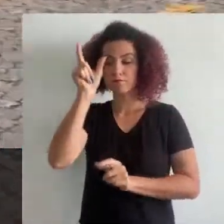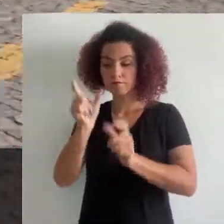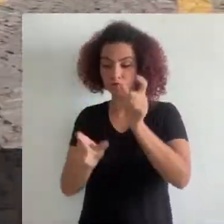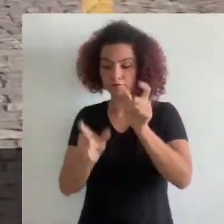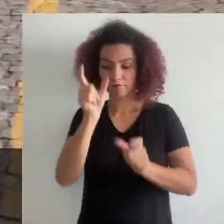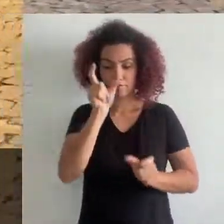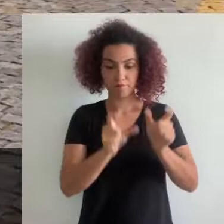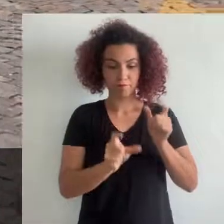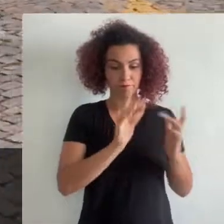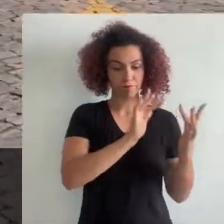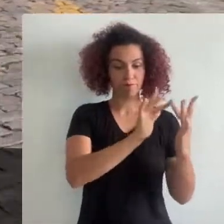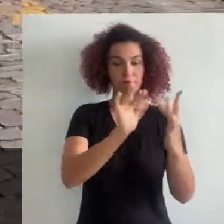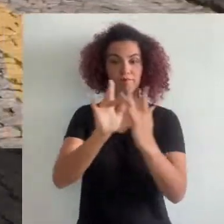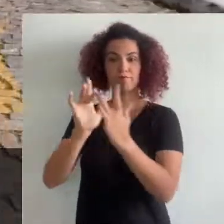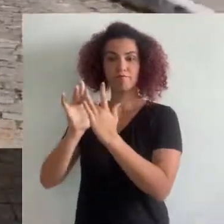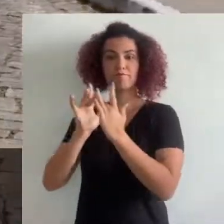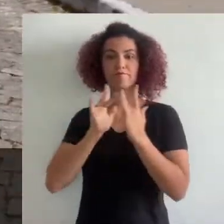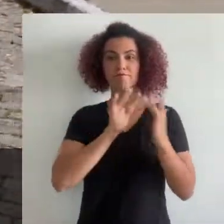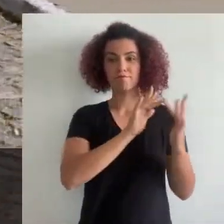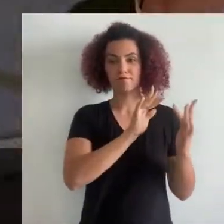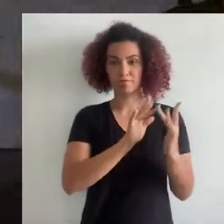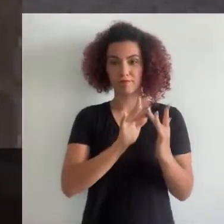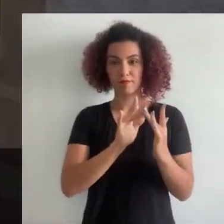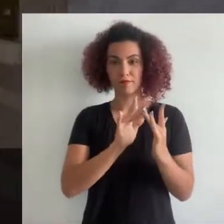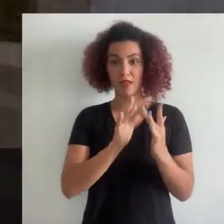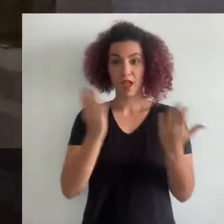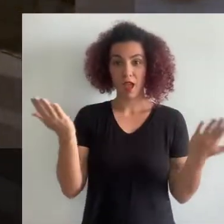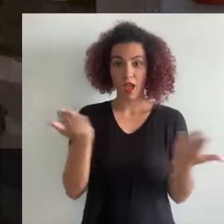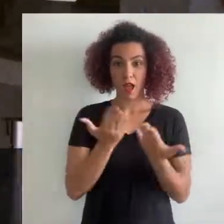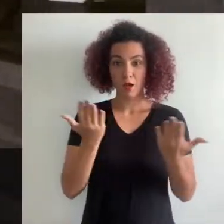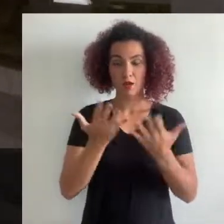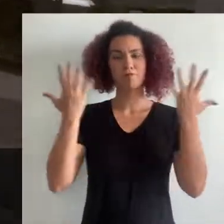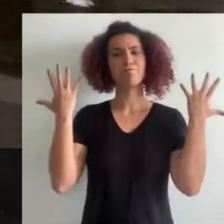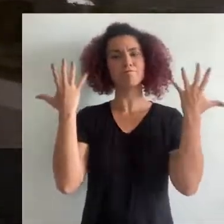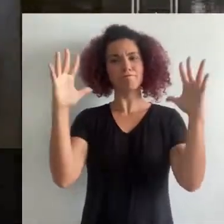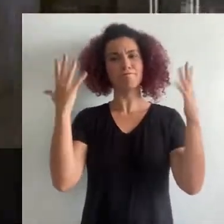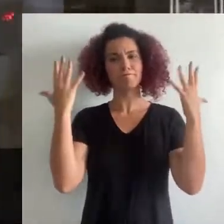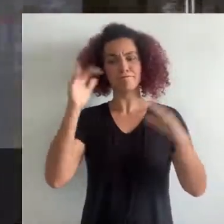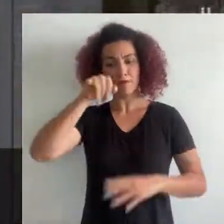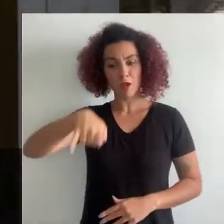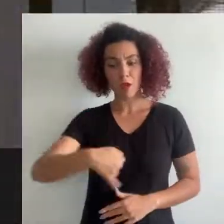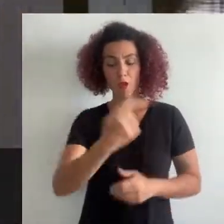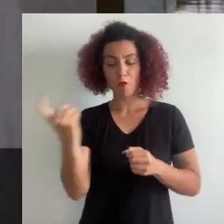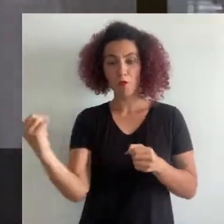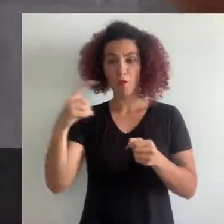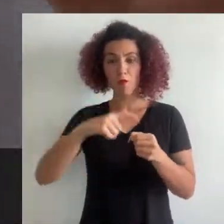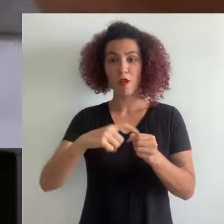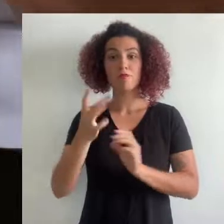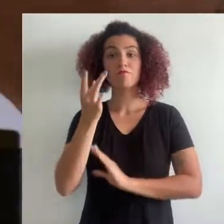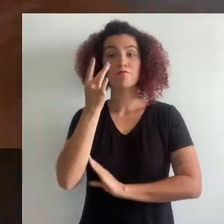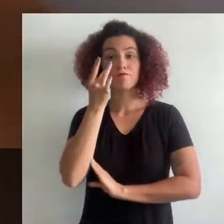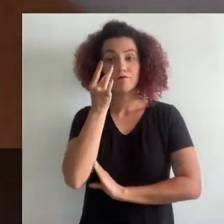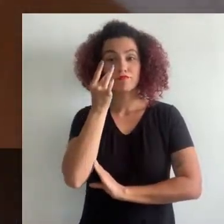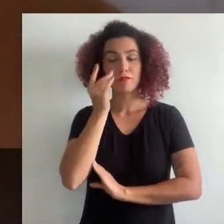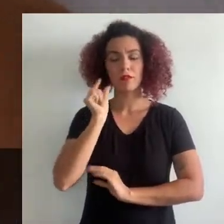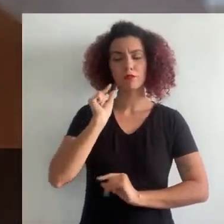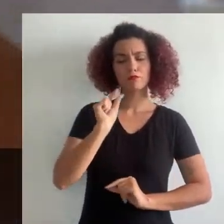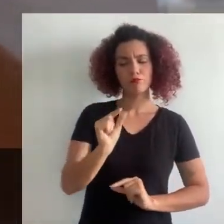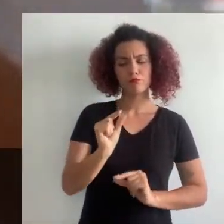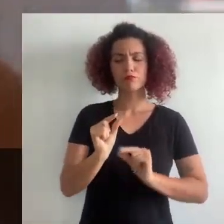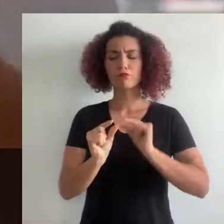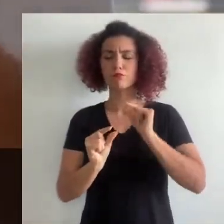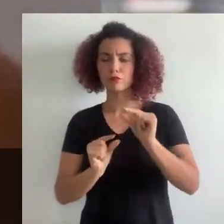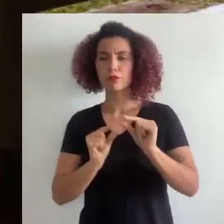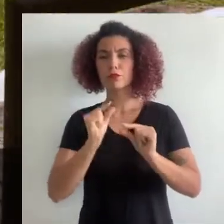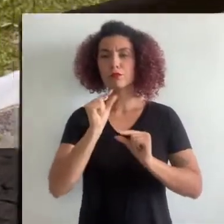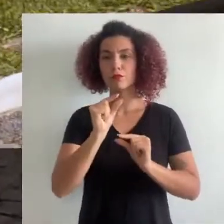pelas conexões que elas estabelecem entre si. Nesse momento, celebramos a oportunidade de retomar, mesmo que